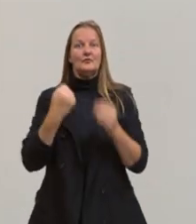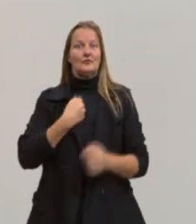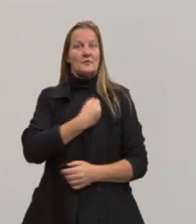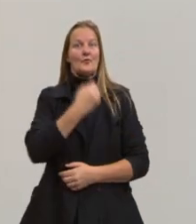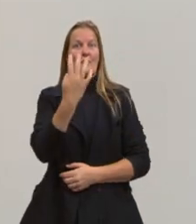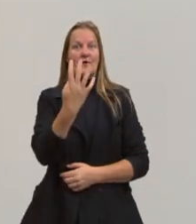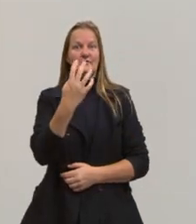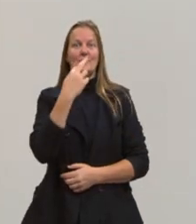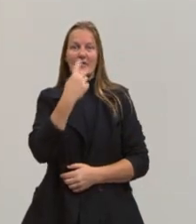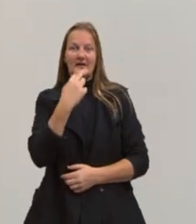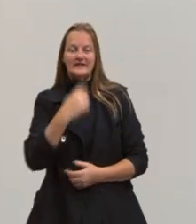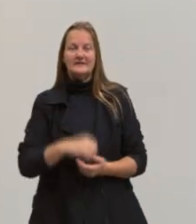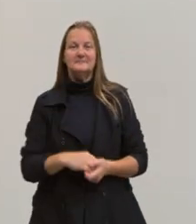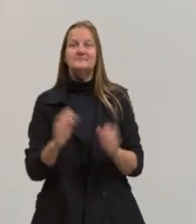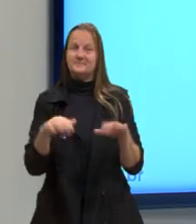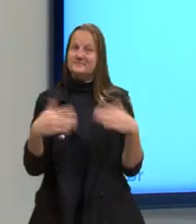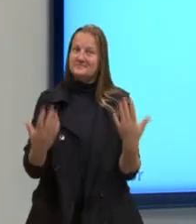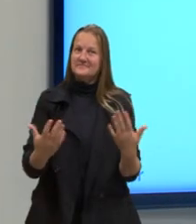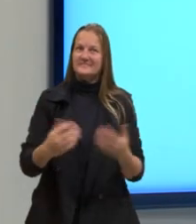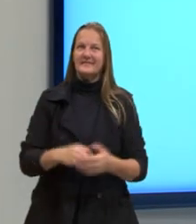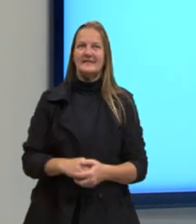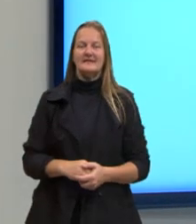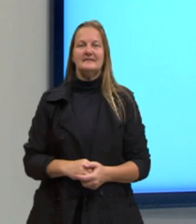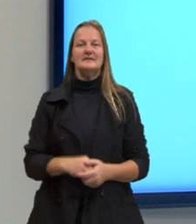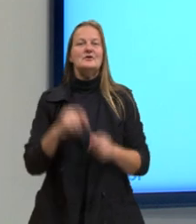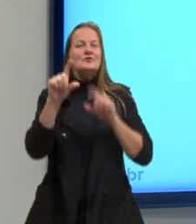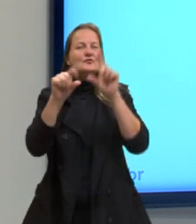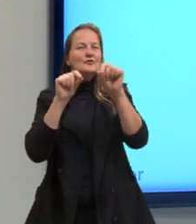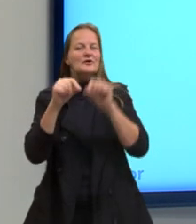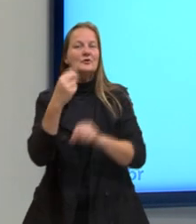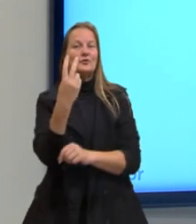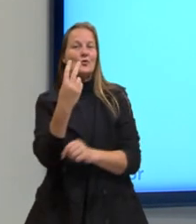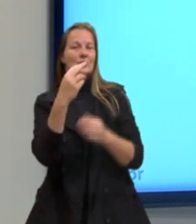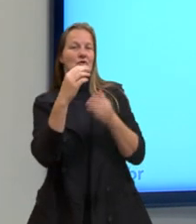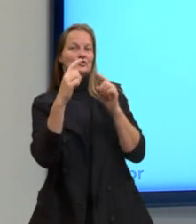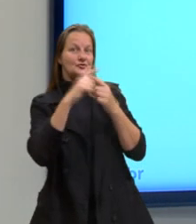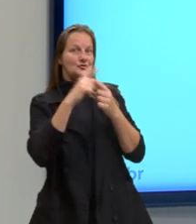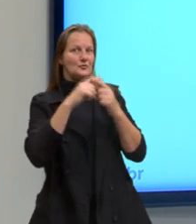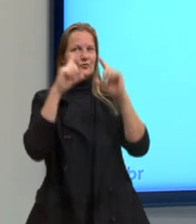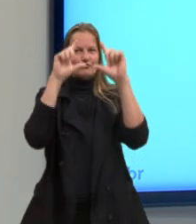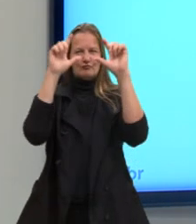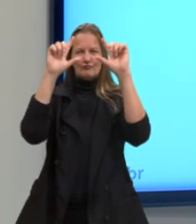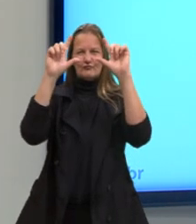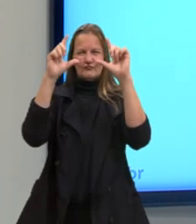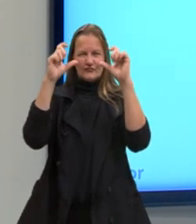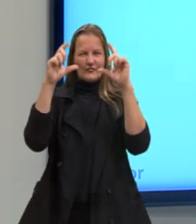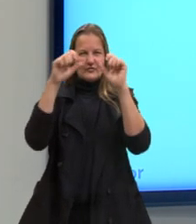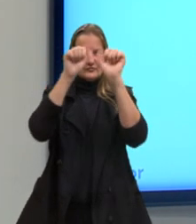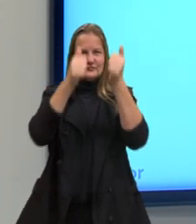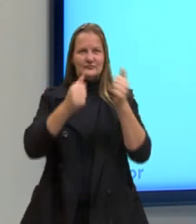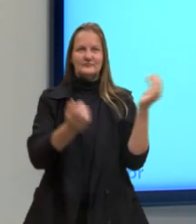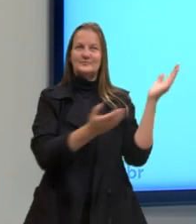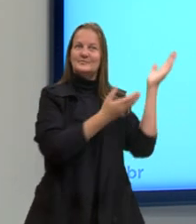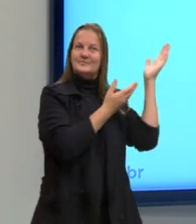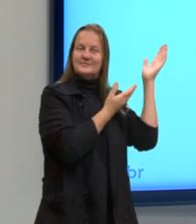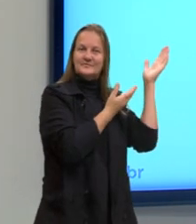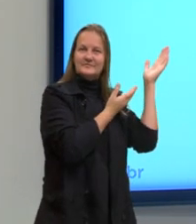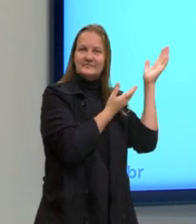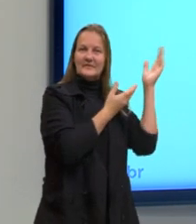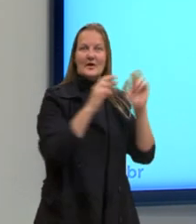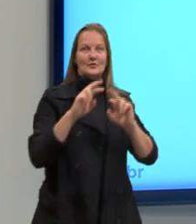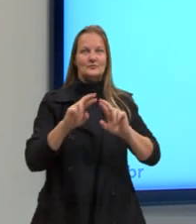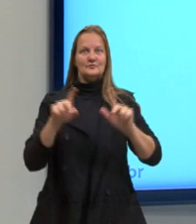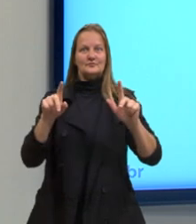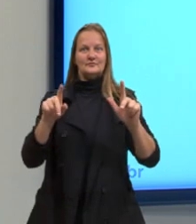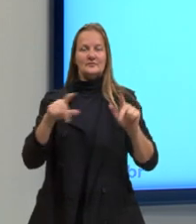número 4 de inglês então eu selecionei dois tipos de imagens que são completamente diversas uma